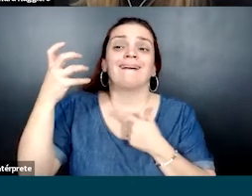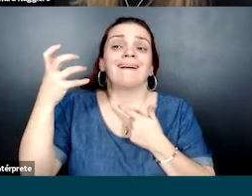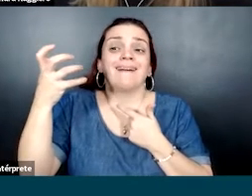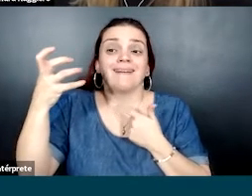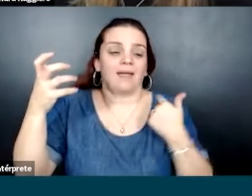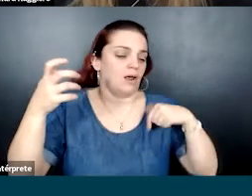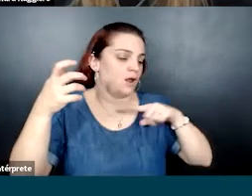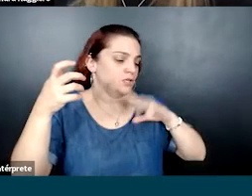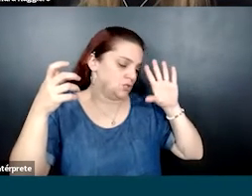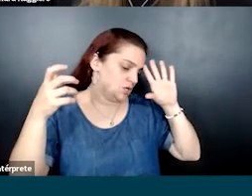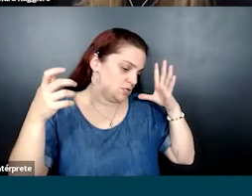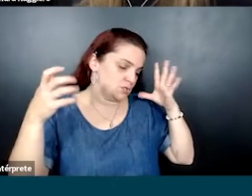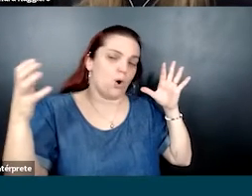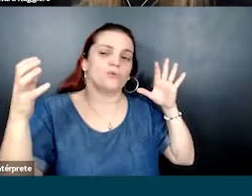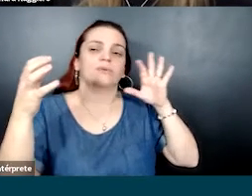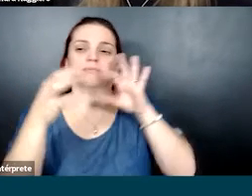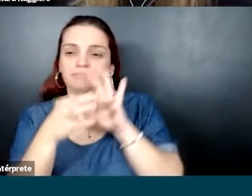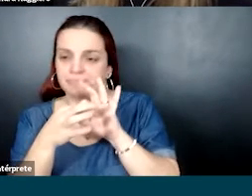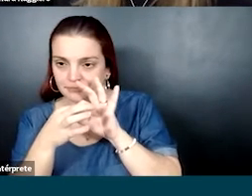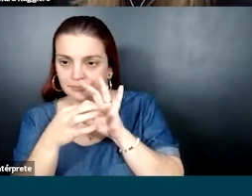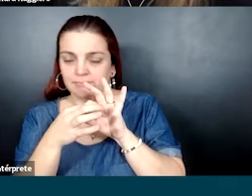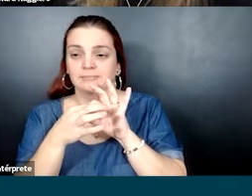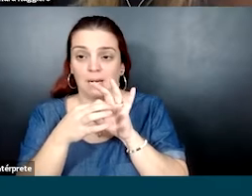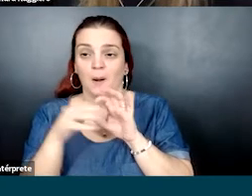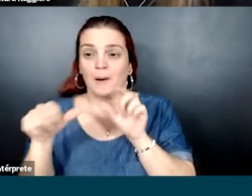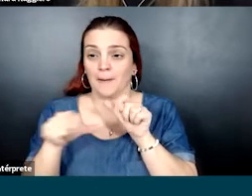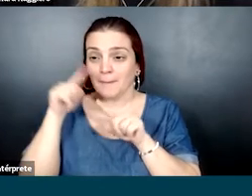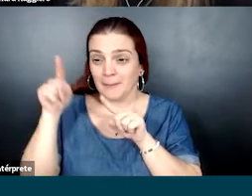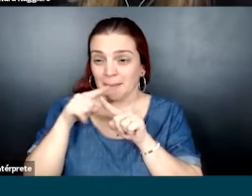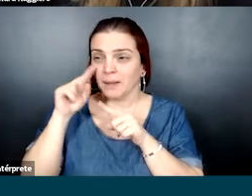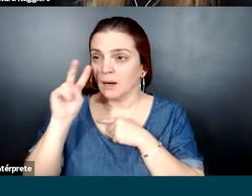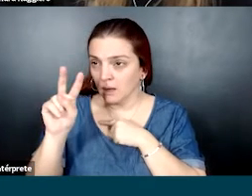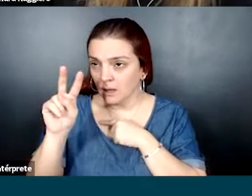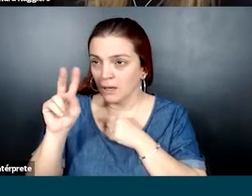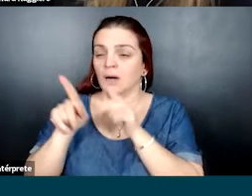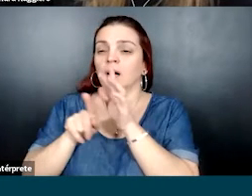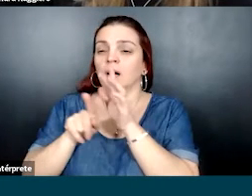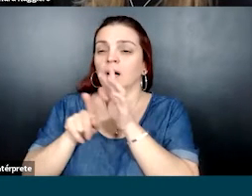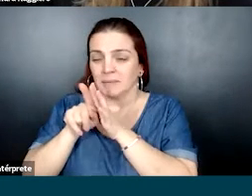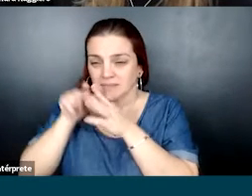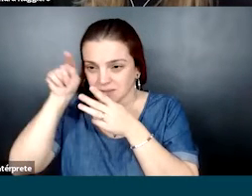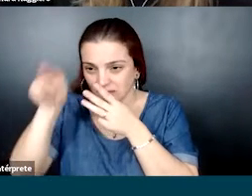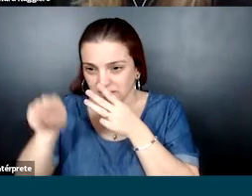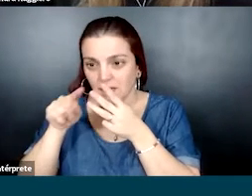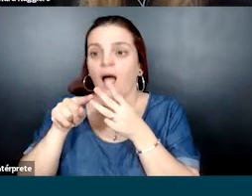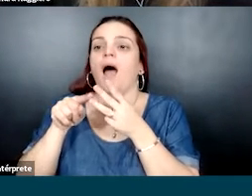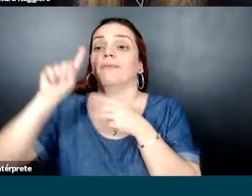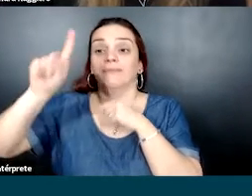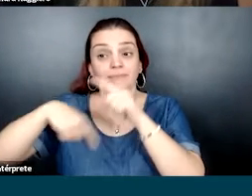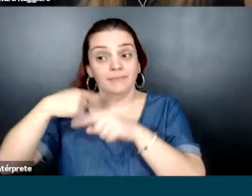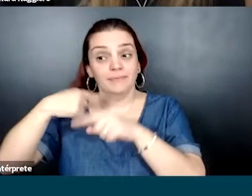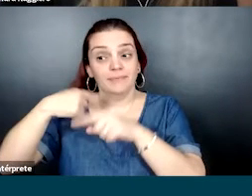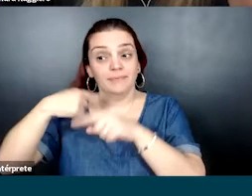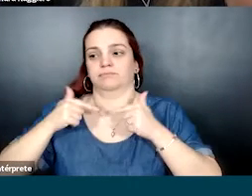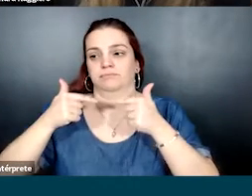estratégicos que ela quer que sejam solucionados? A partir daí, dessa definição da estratégia, para